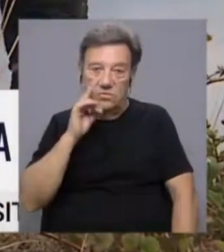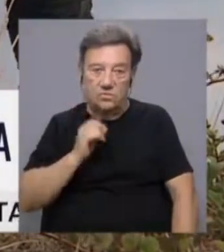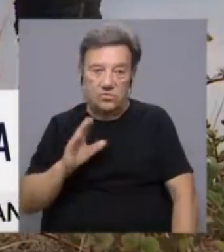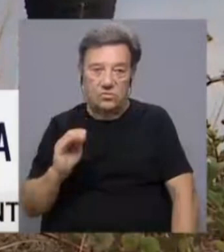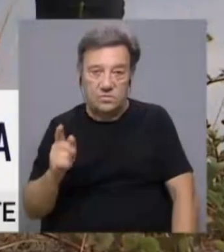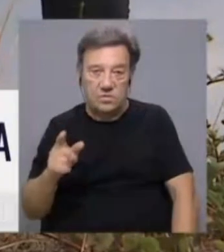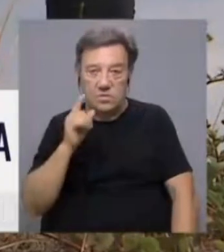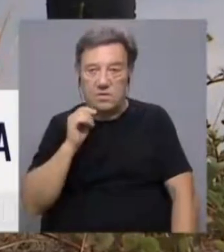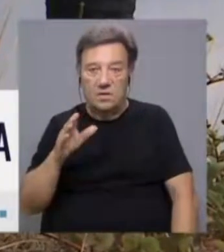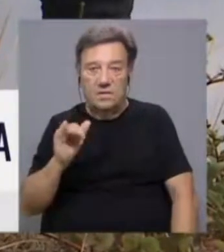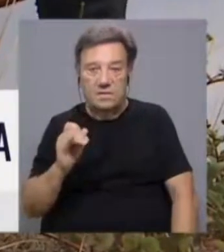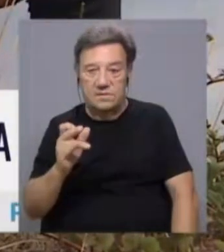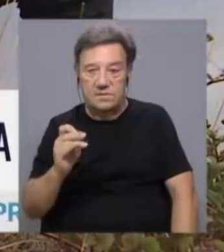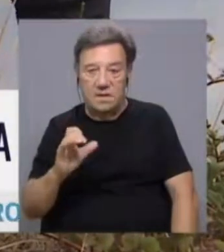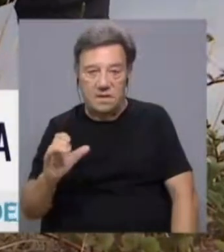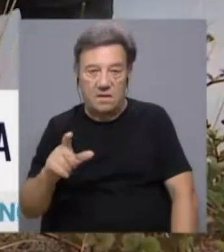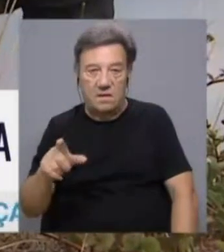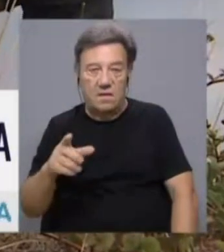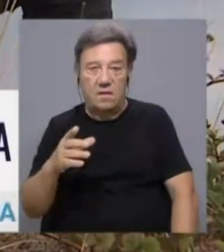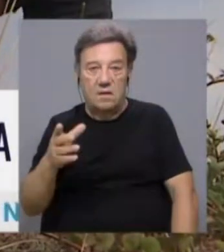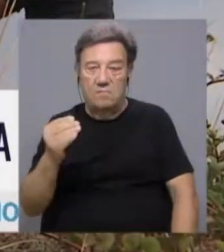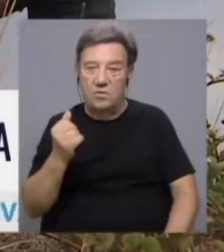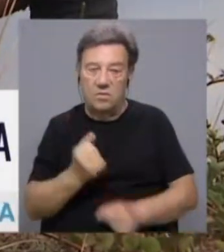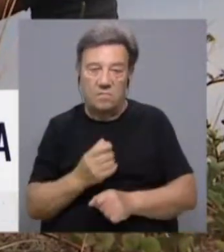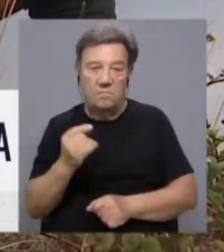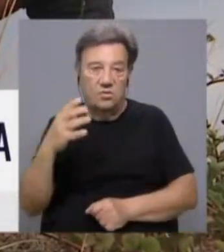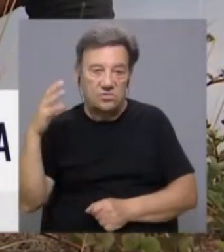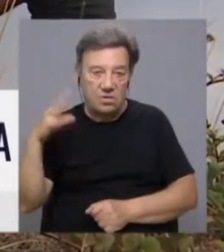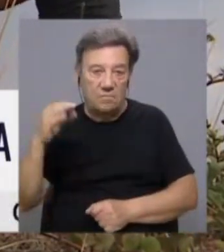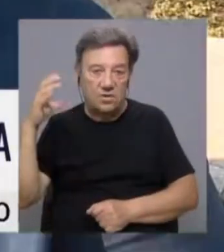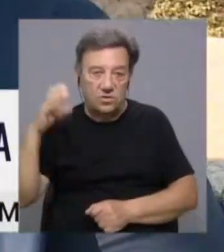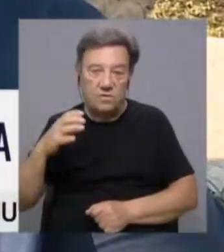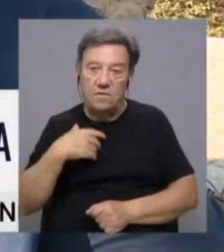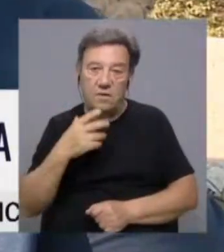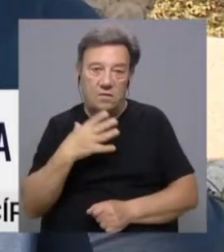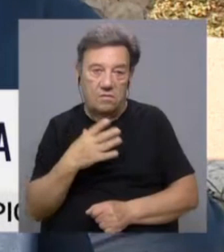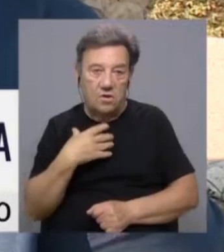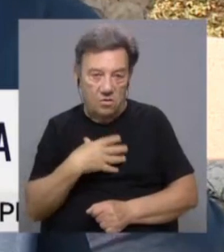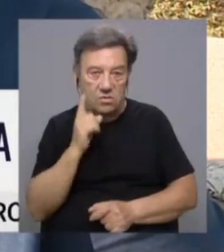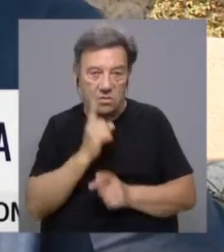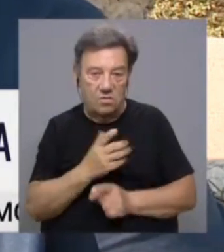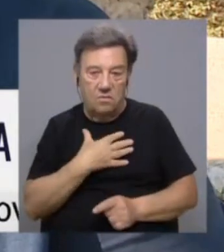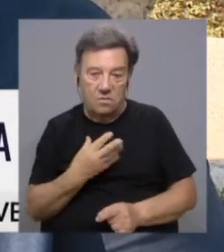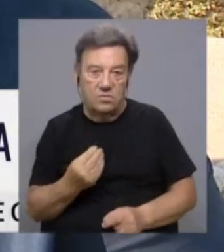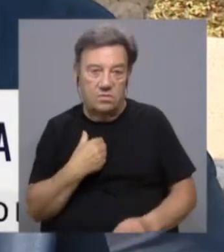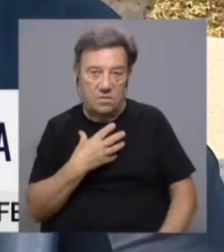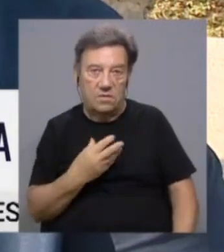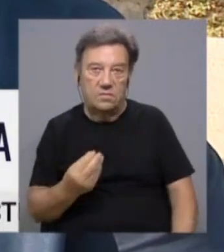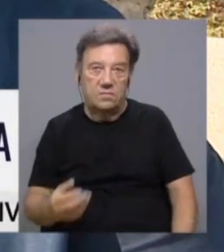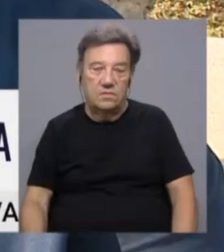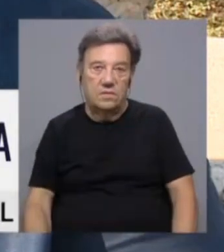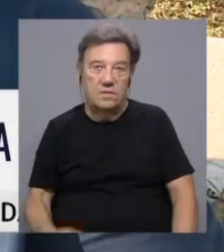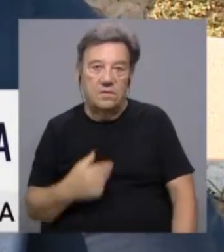Isaac Maranhão, que foi trabalhar aqui muito, muito sol apanhar aqui, muita chuva. Gostei muito e gosto. E gosto.